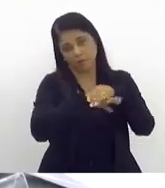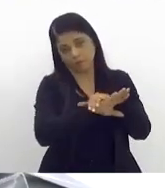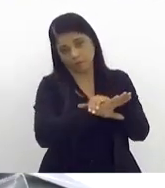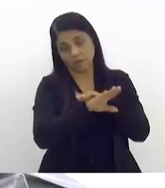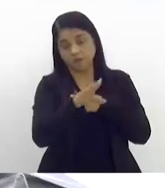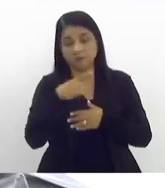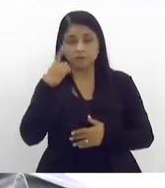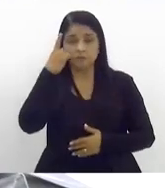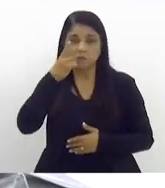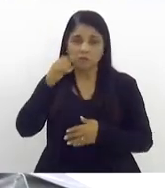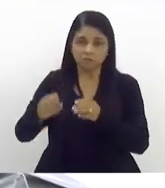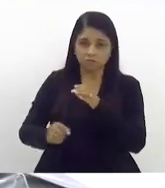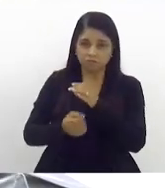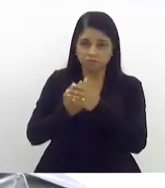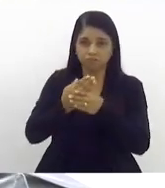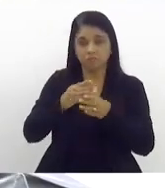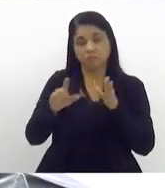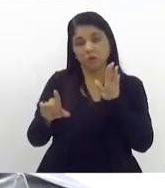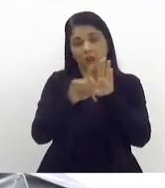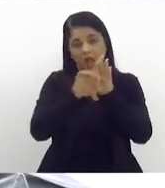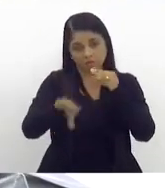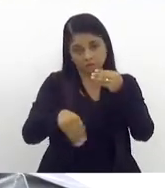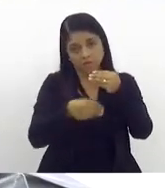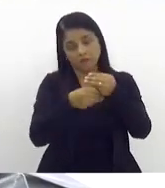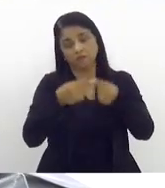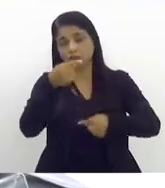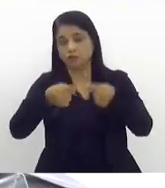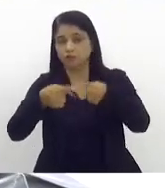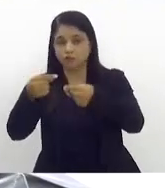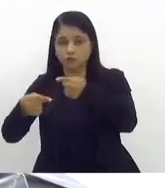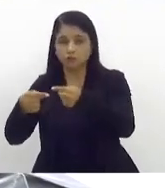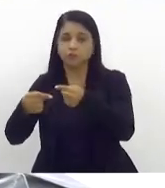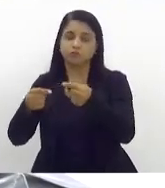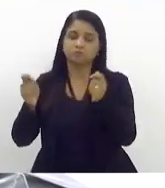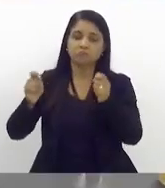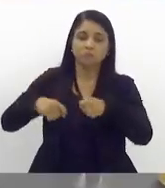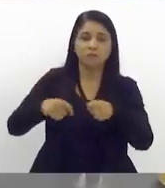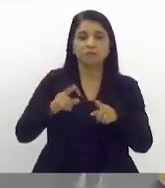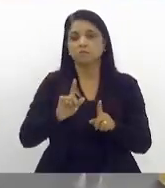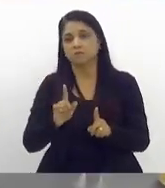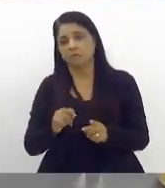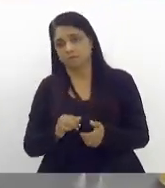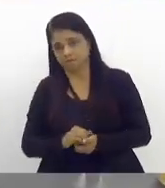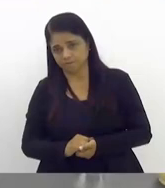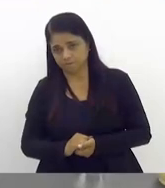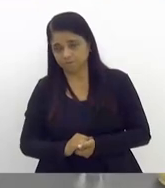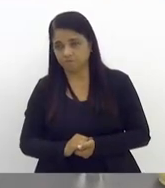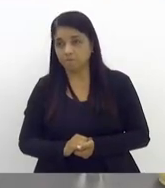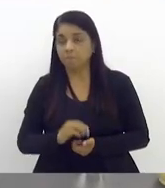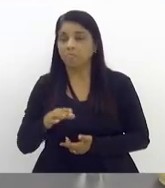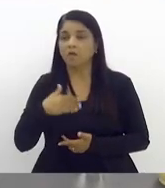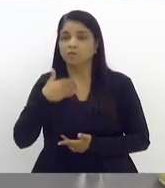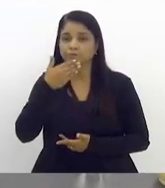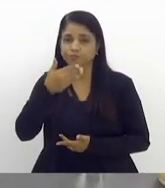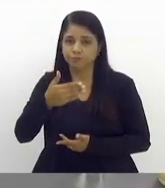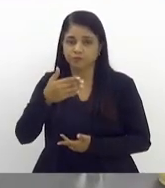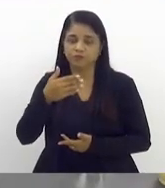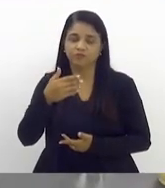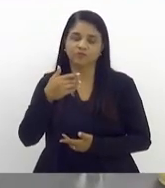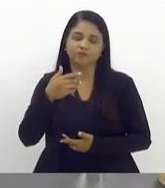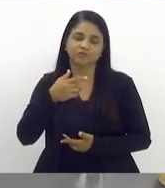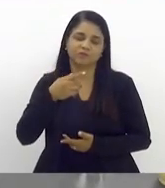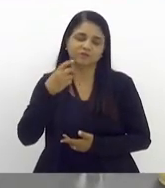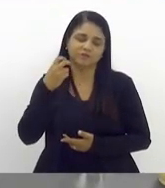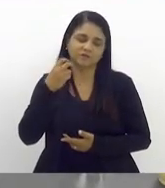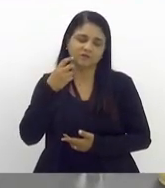fazer por via de lei complementar, a gente discute essas questões de competência e tudo mais. Presidente, eu queria... Não, eu pedi. Eu tinha pedido a palavra, presidente,